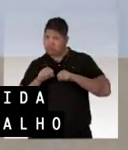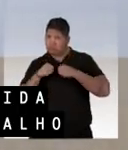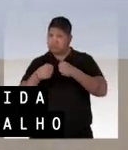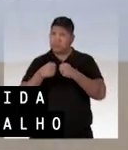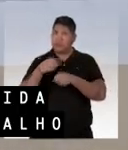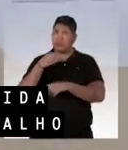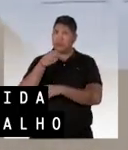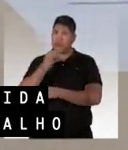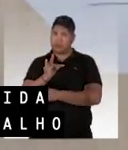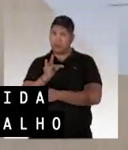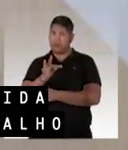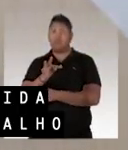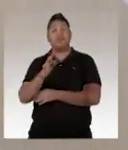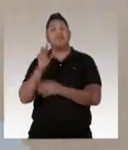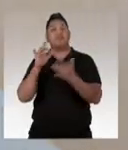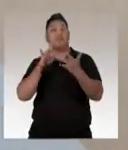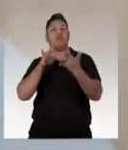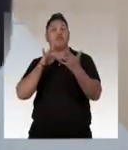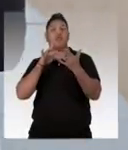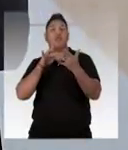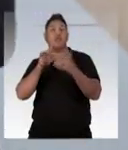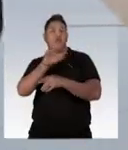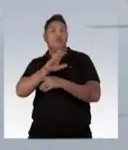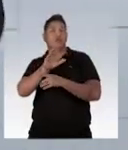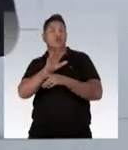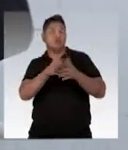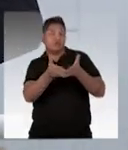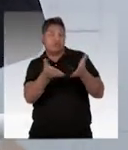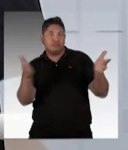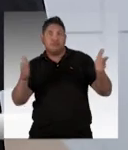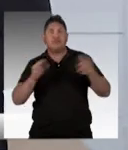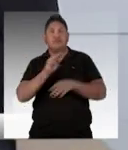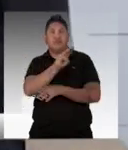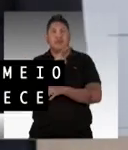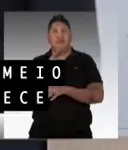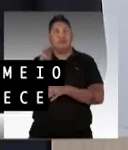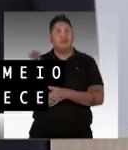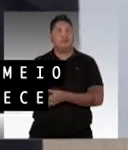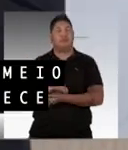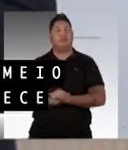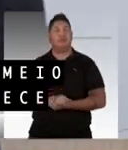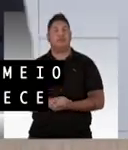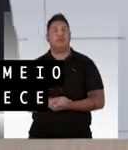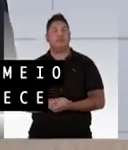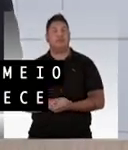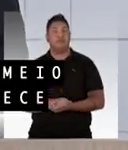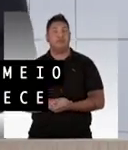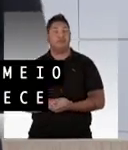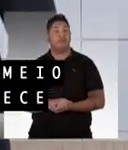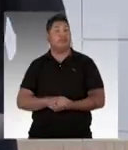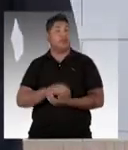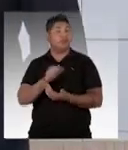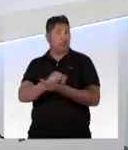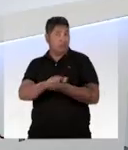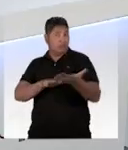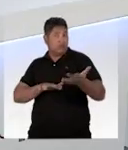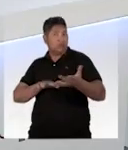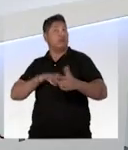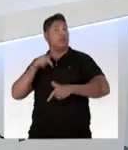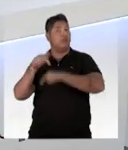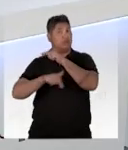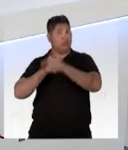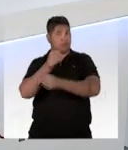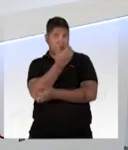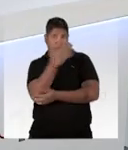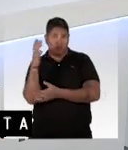do trabalho ou sobre a atuação do MPT? Entre em contato por meio do endereço que aparece aí na sua tela.